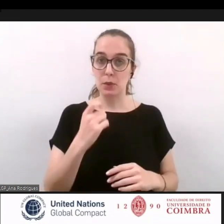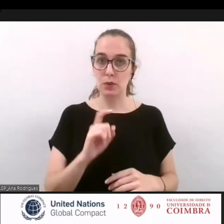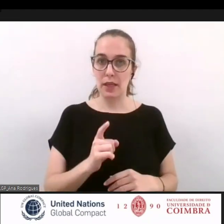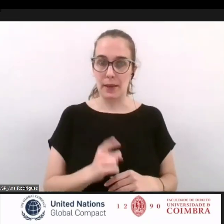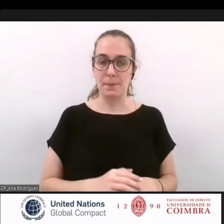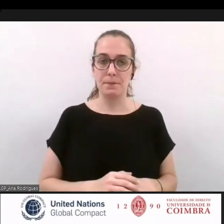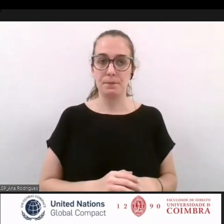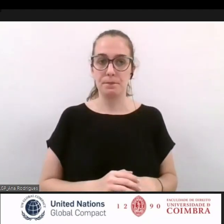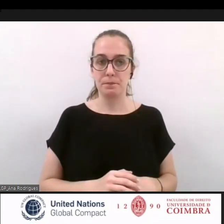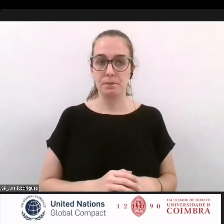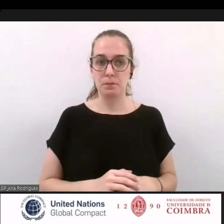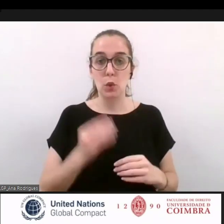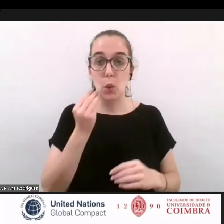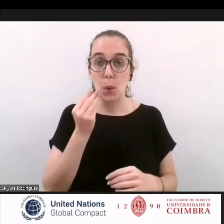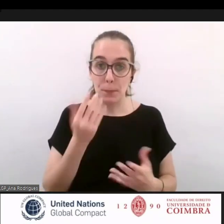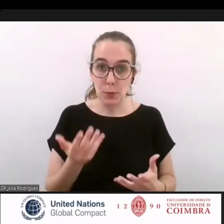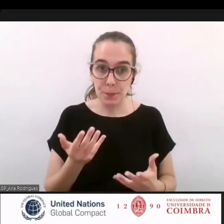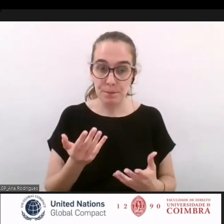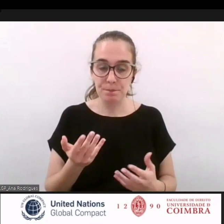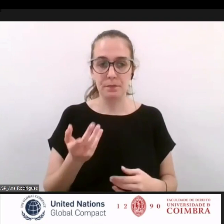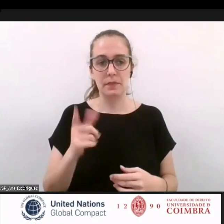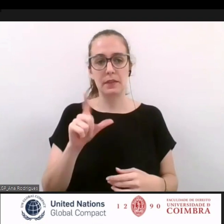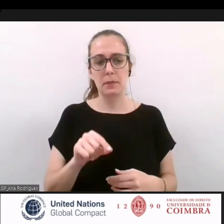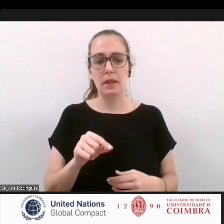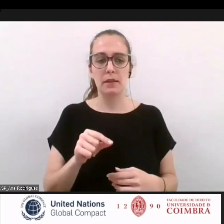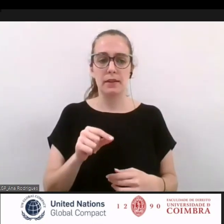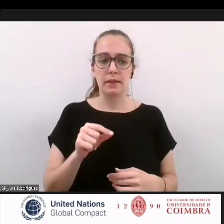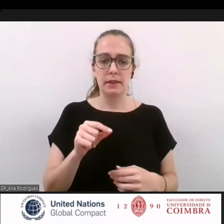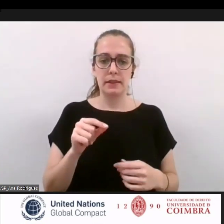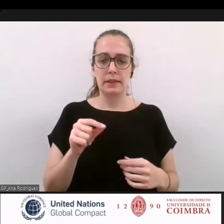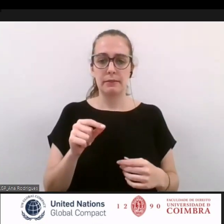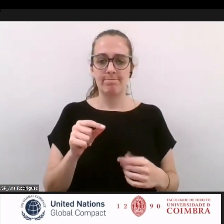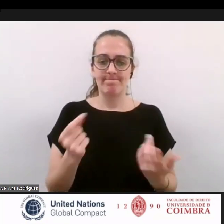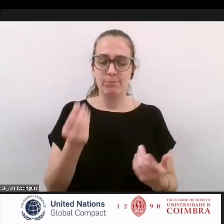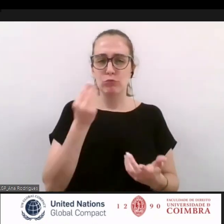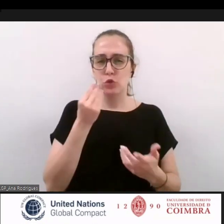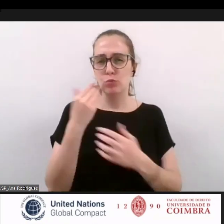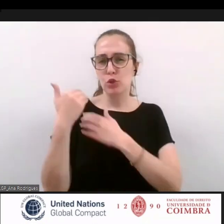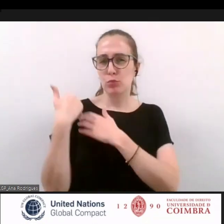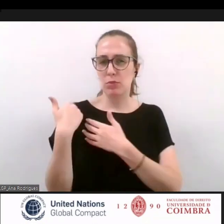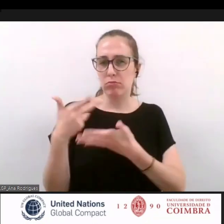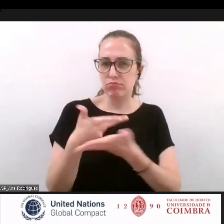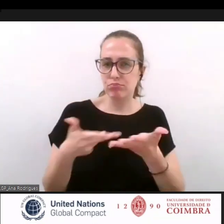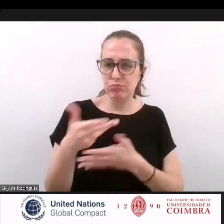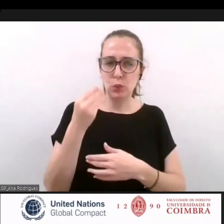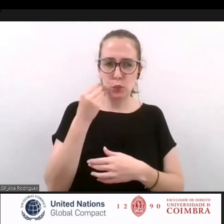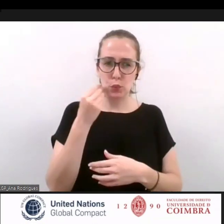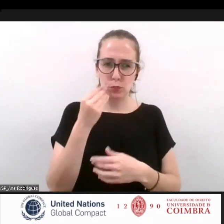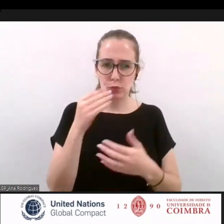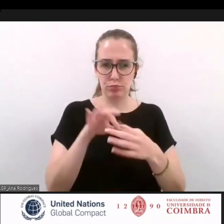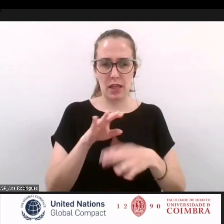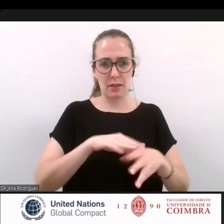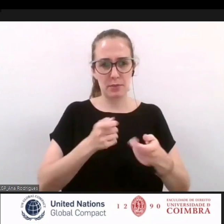como, ou seja, como é que nós podemos, e qual seria aqui a repartição de responsabilidades dos vários níveis da administração